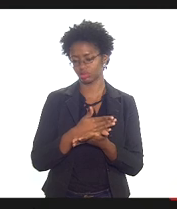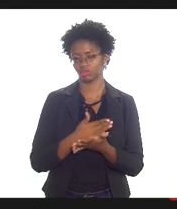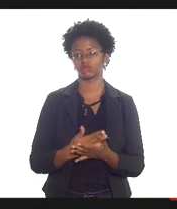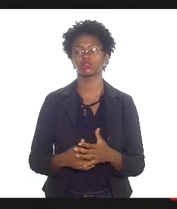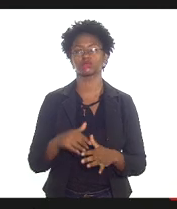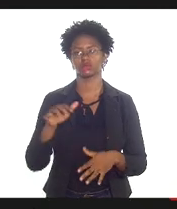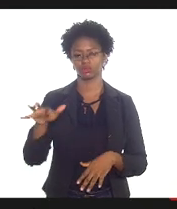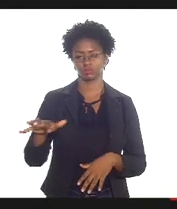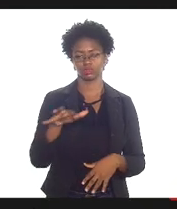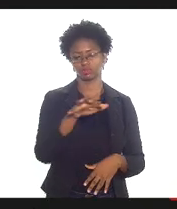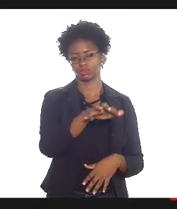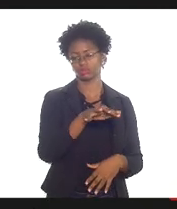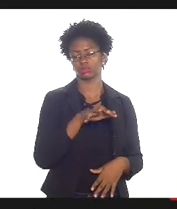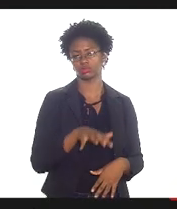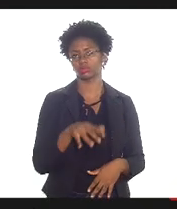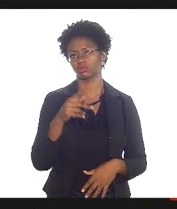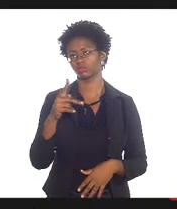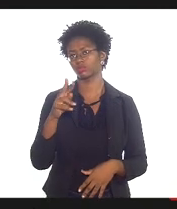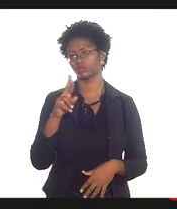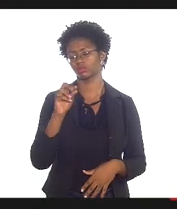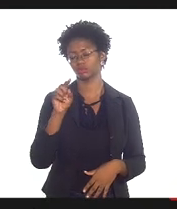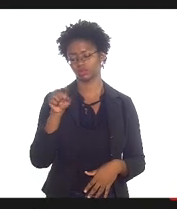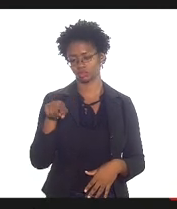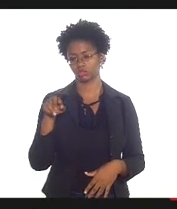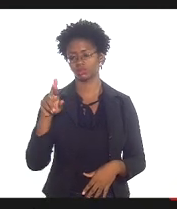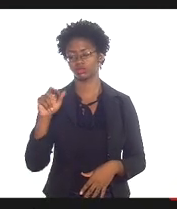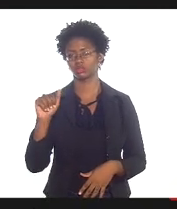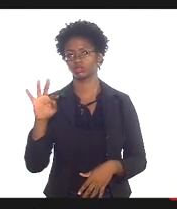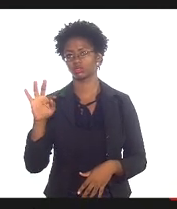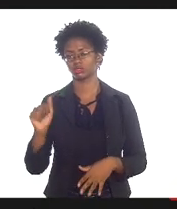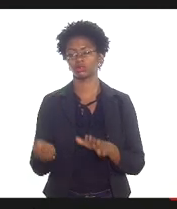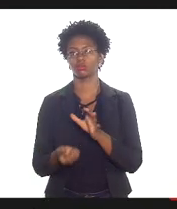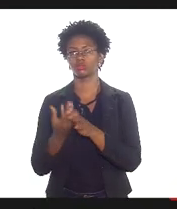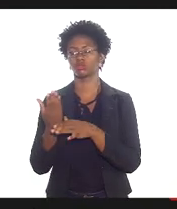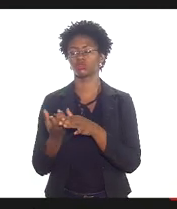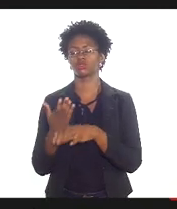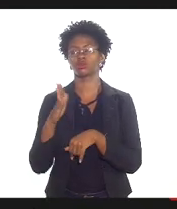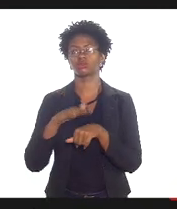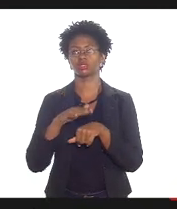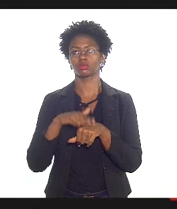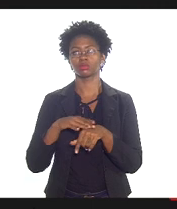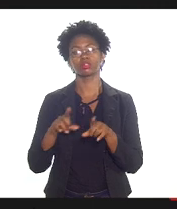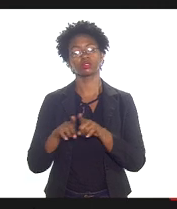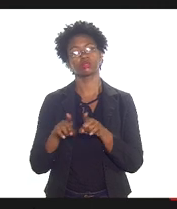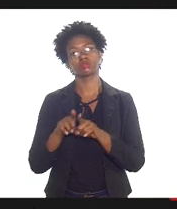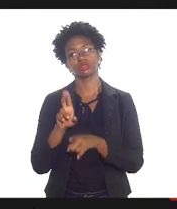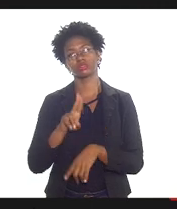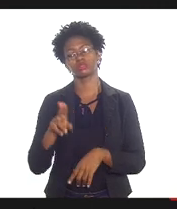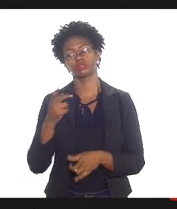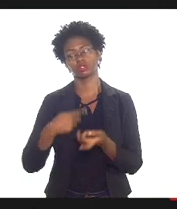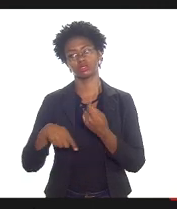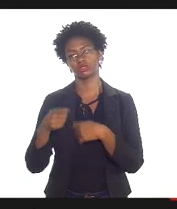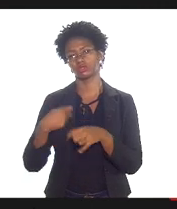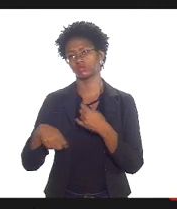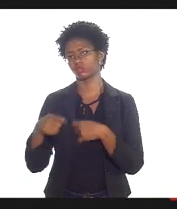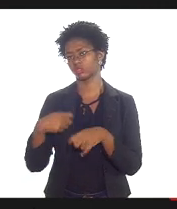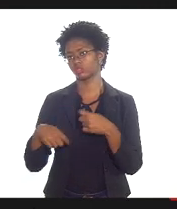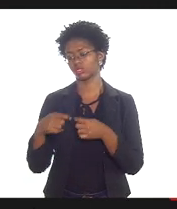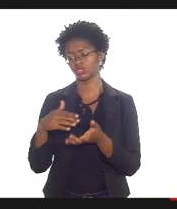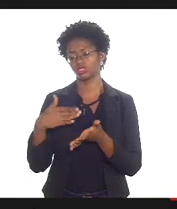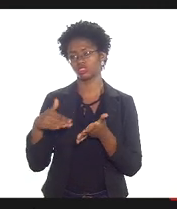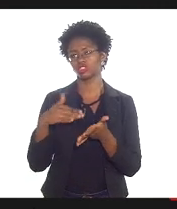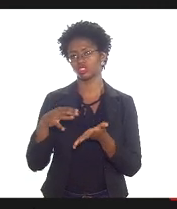campo na prorrata da sua produção, porém, gastos administrativos de escritório central,